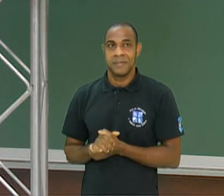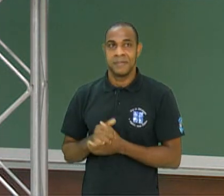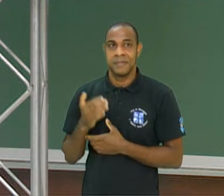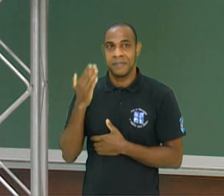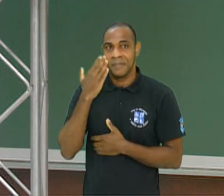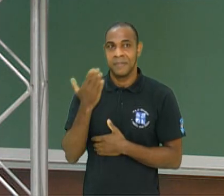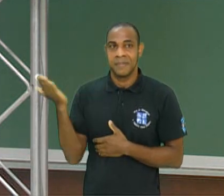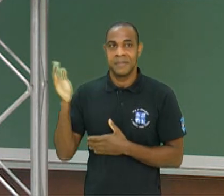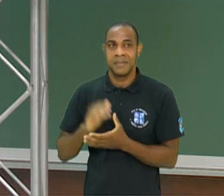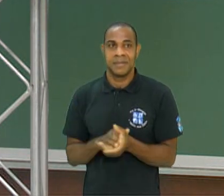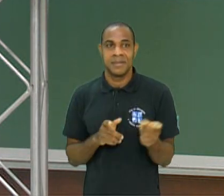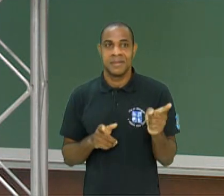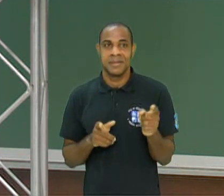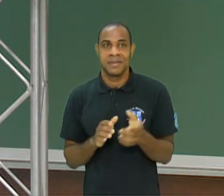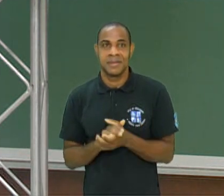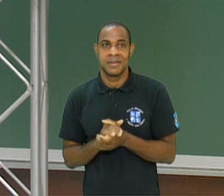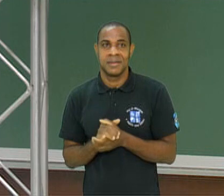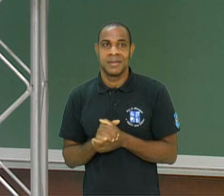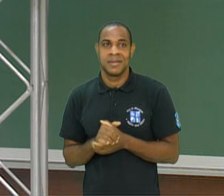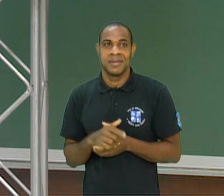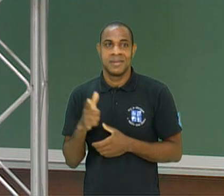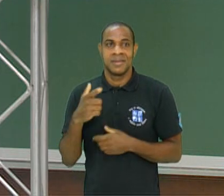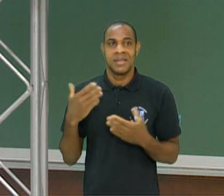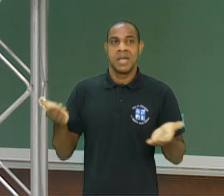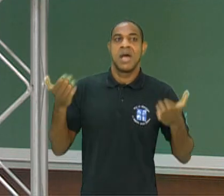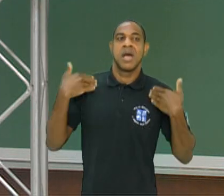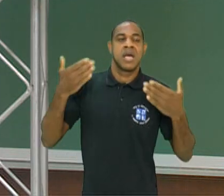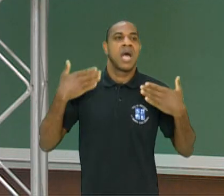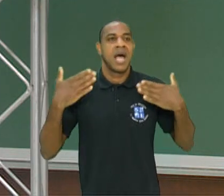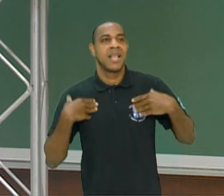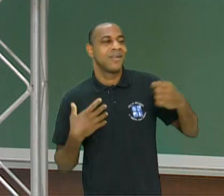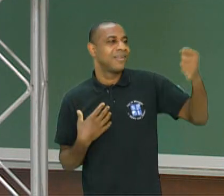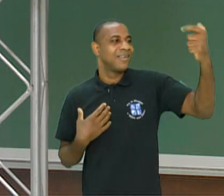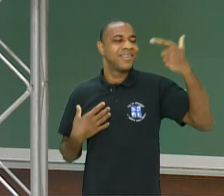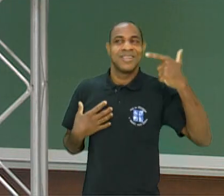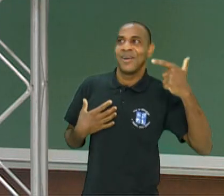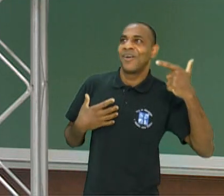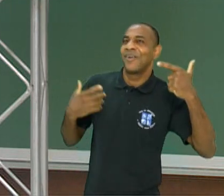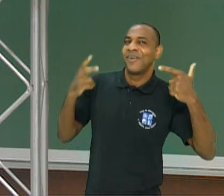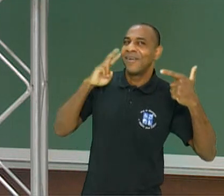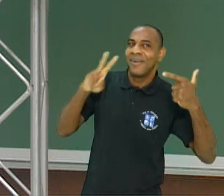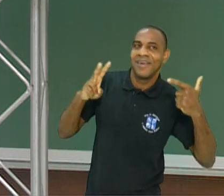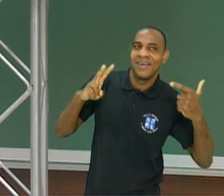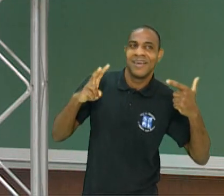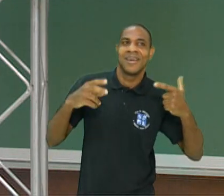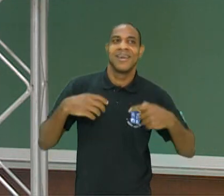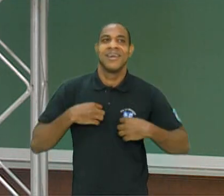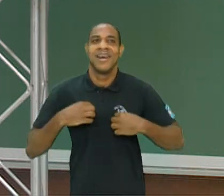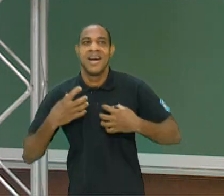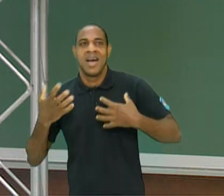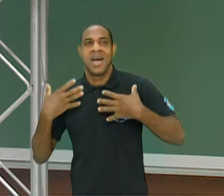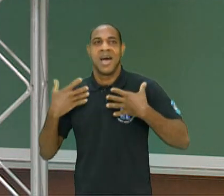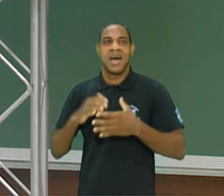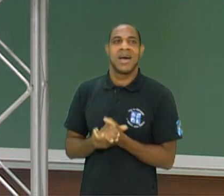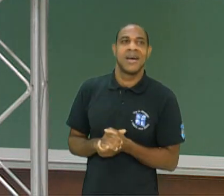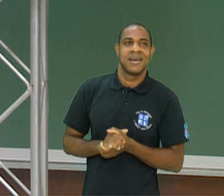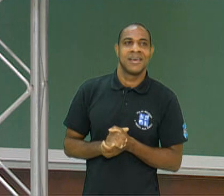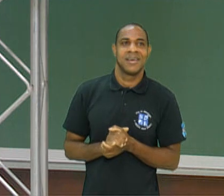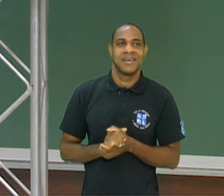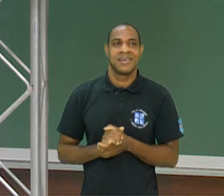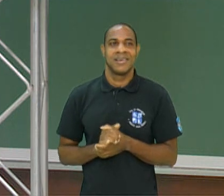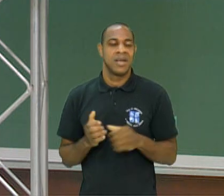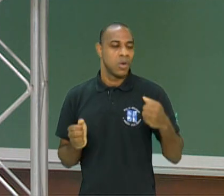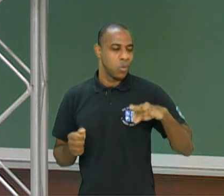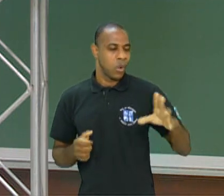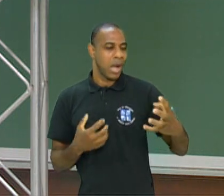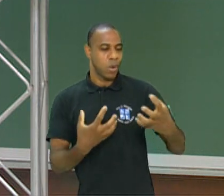tem eles aqui numa situação sentindo muito calor, a gente vê o sol lá na janela, isso daqui talvez funcionaria como um ar-condicionado. Daí